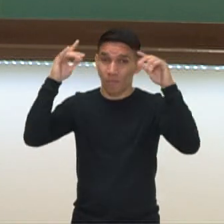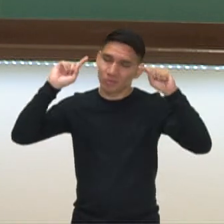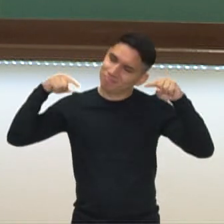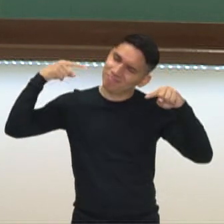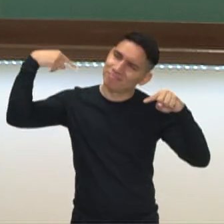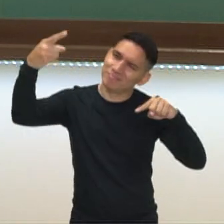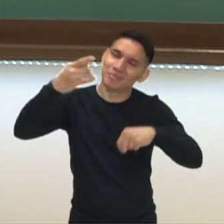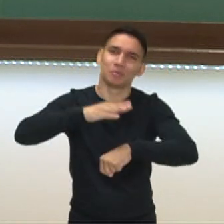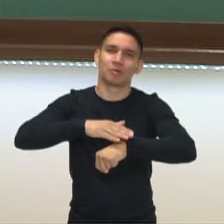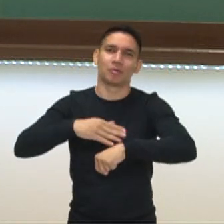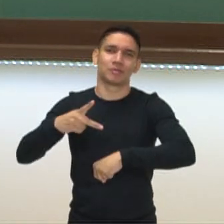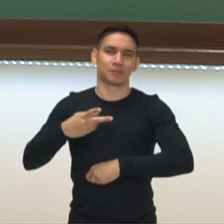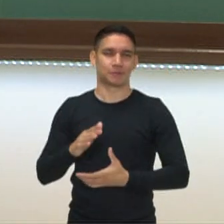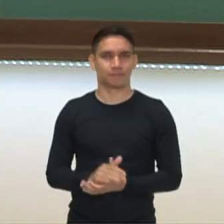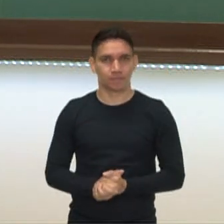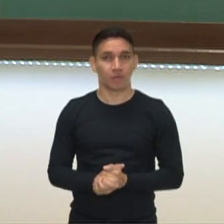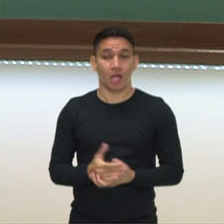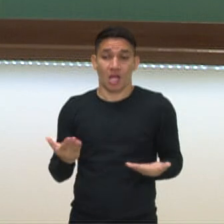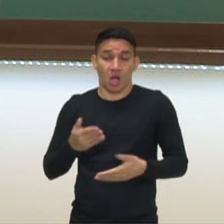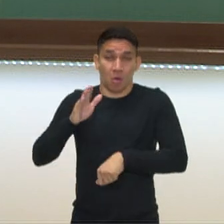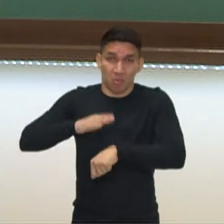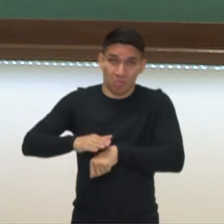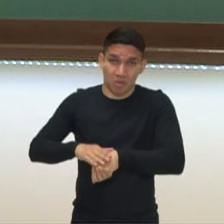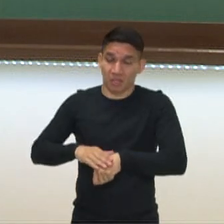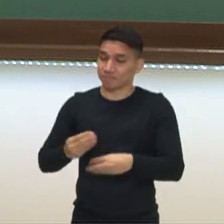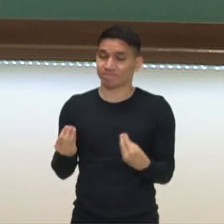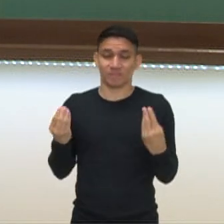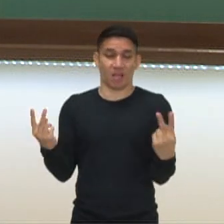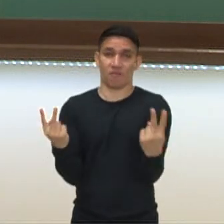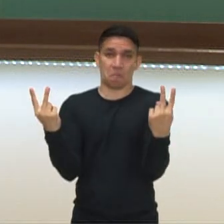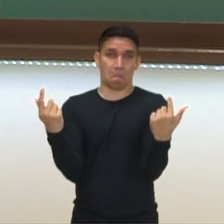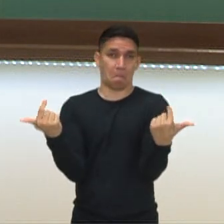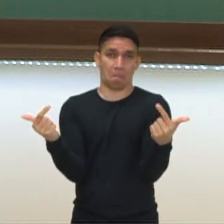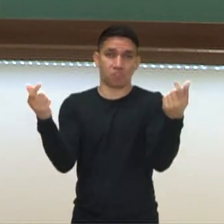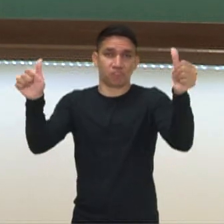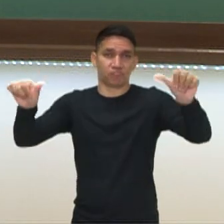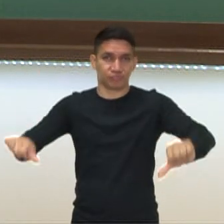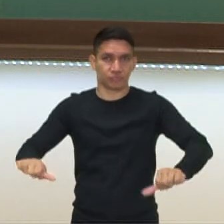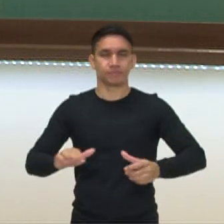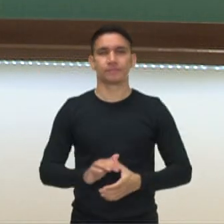e naquele momento não tiveram a altura que mereciam do reconhecimento.